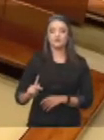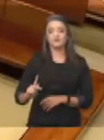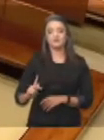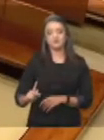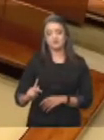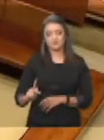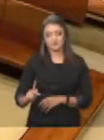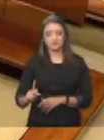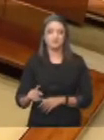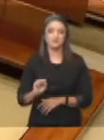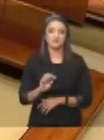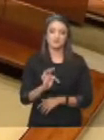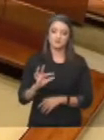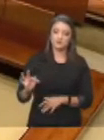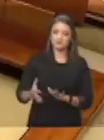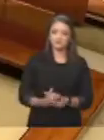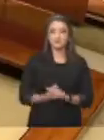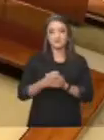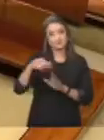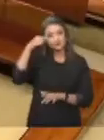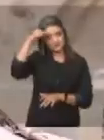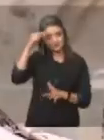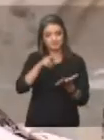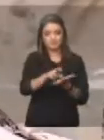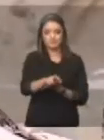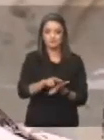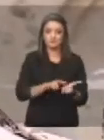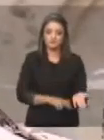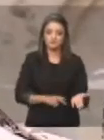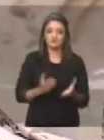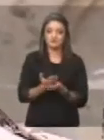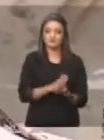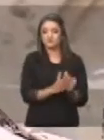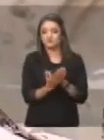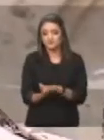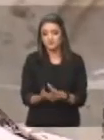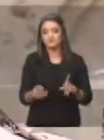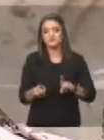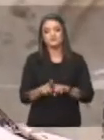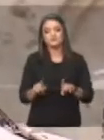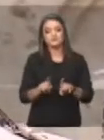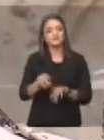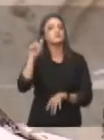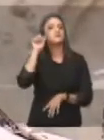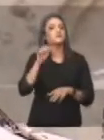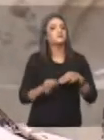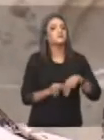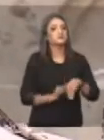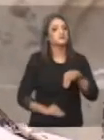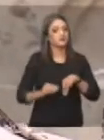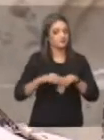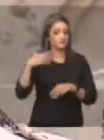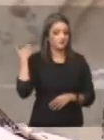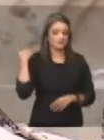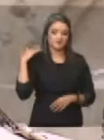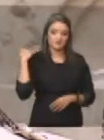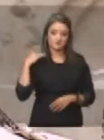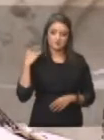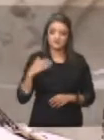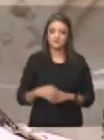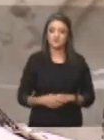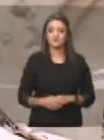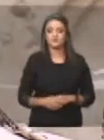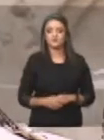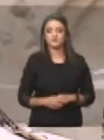Luiz Roberto Barroso, relator desse processo, sob exame, a excelentíssima senhora ministra Carmen Lúcia, os